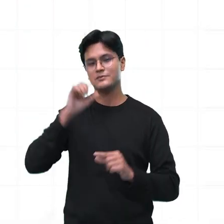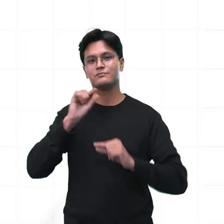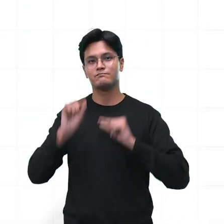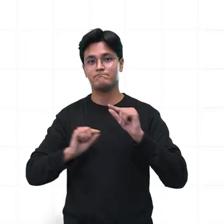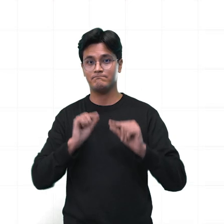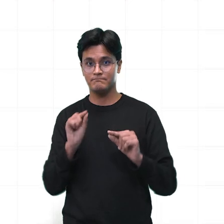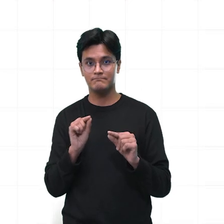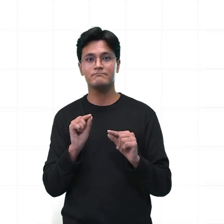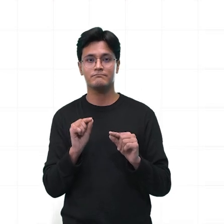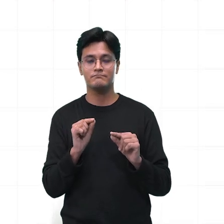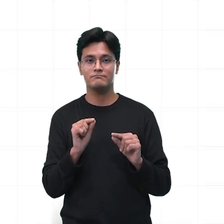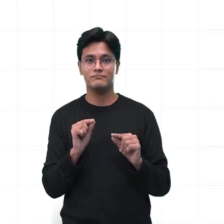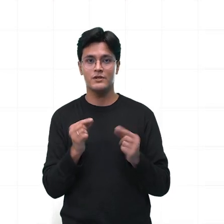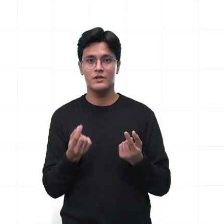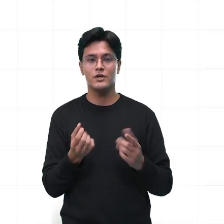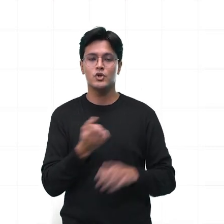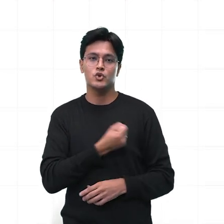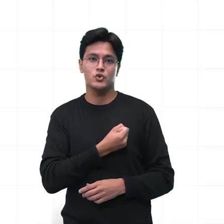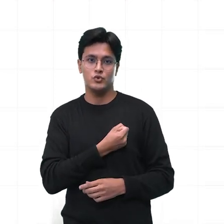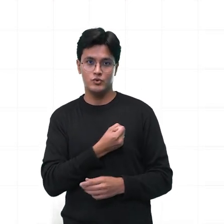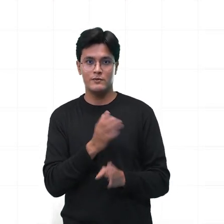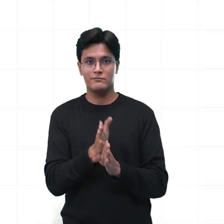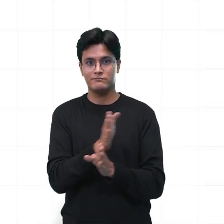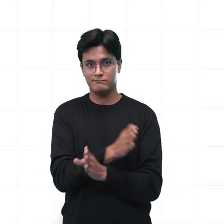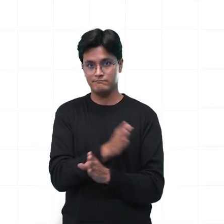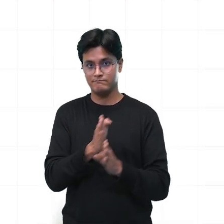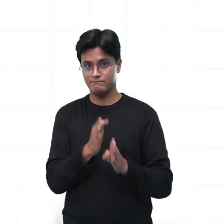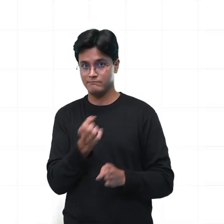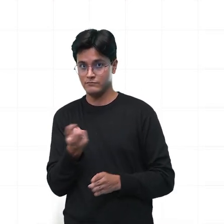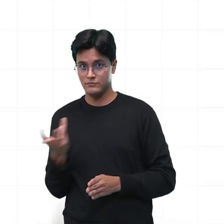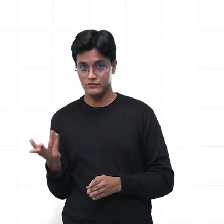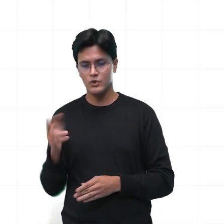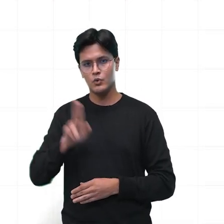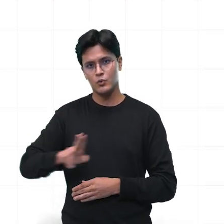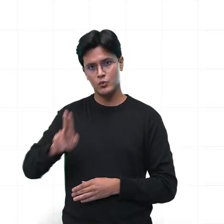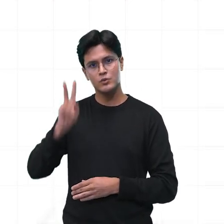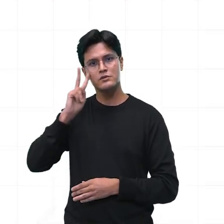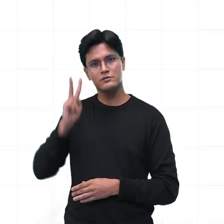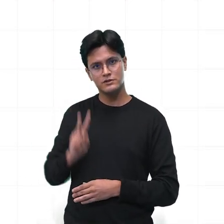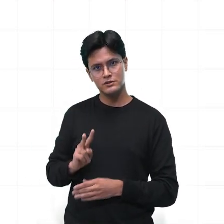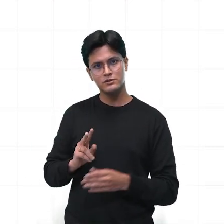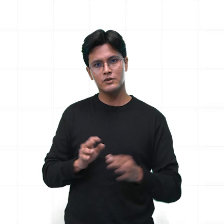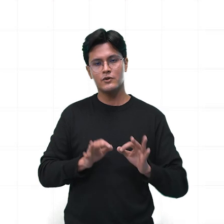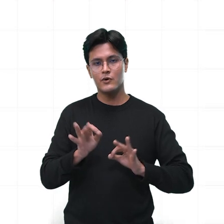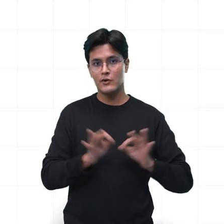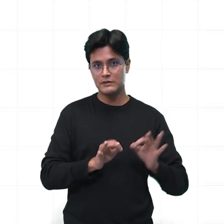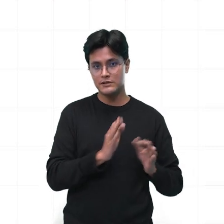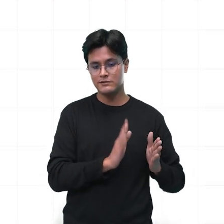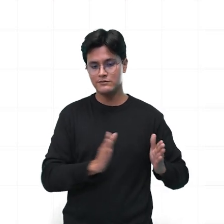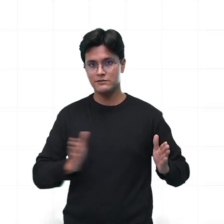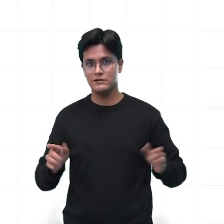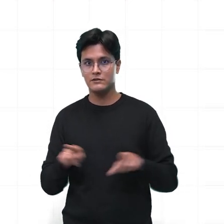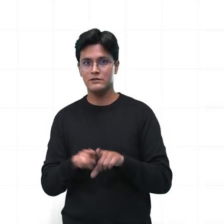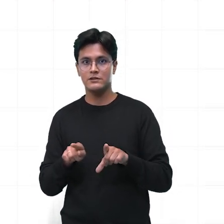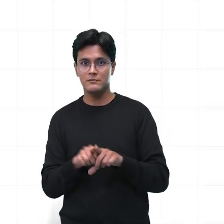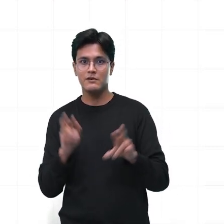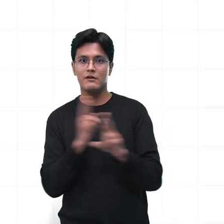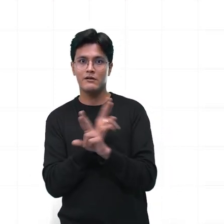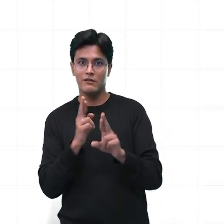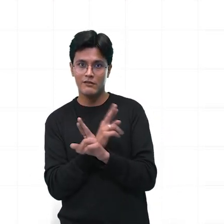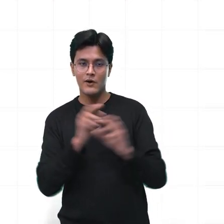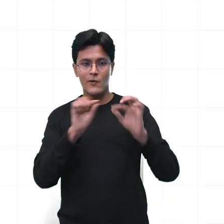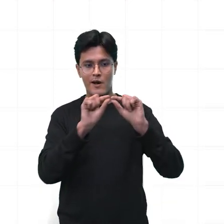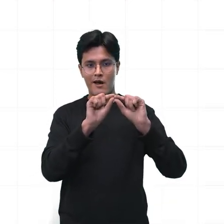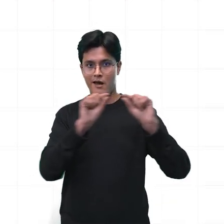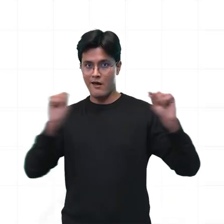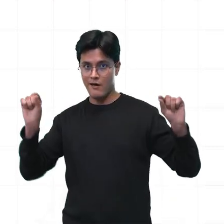é números inteiros, usos, história, ordenação, associação com pontos da reta numérica e operações.